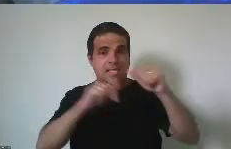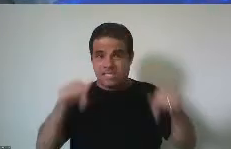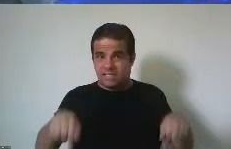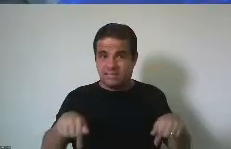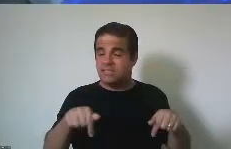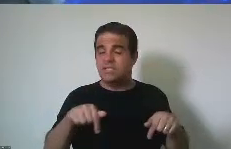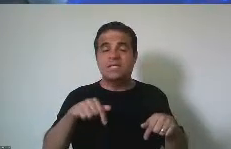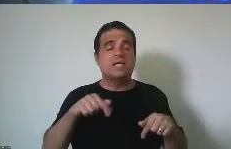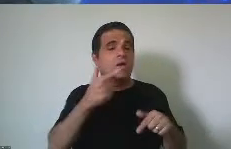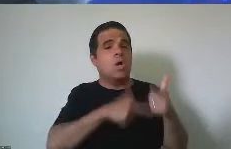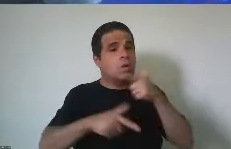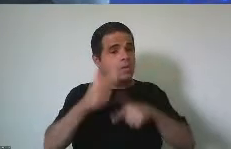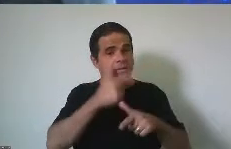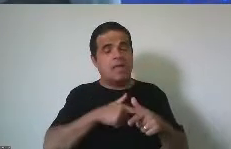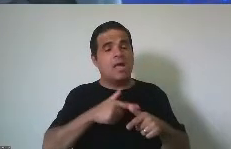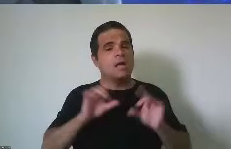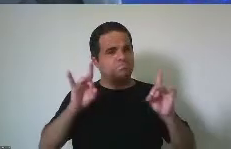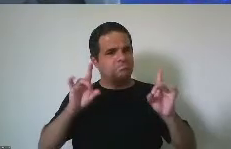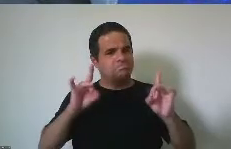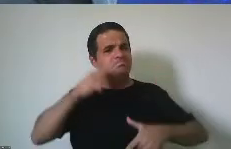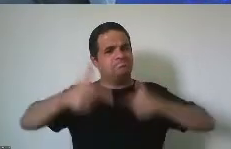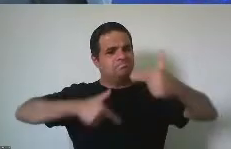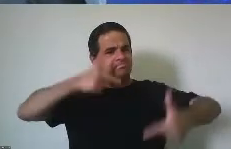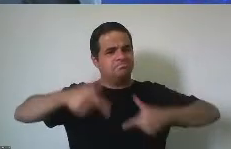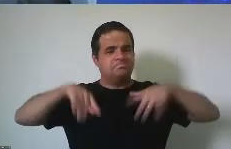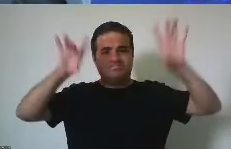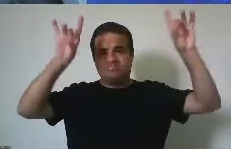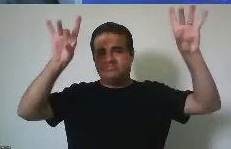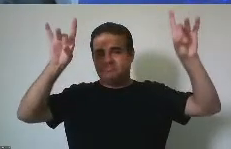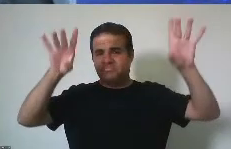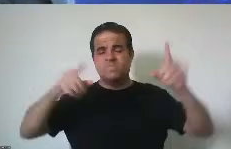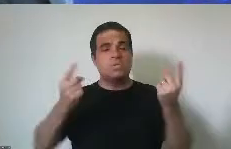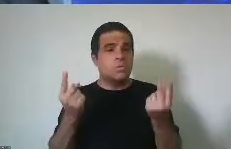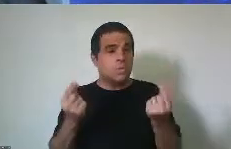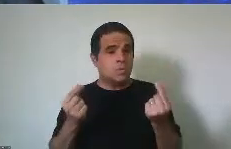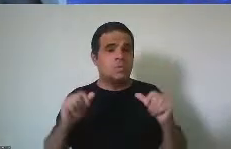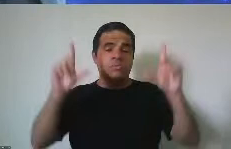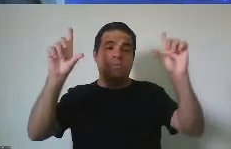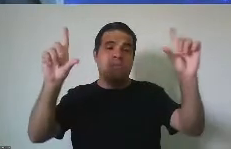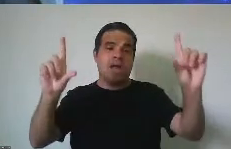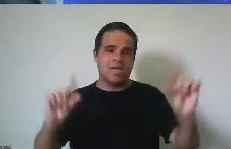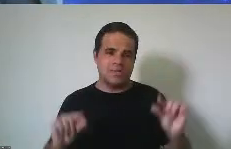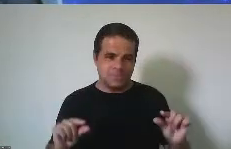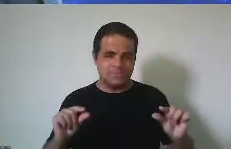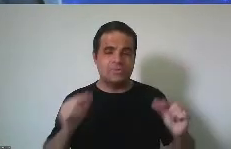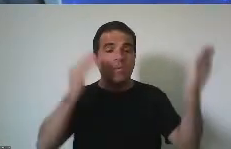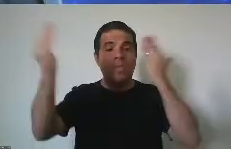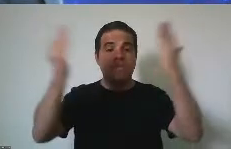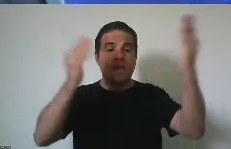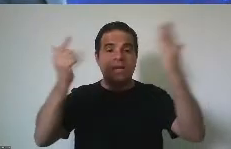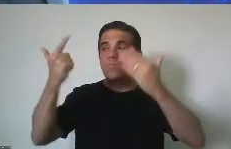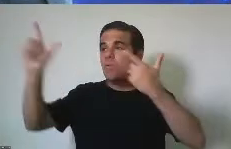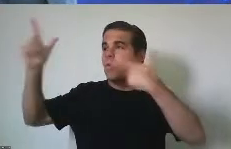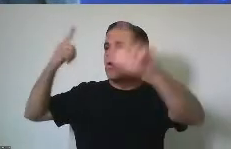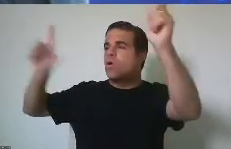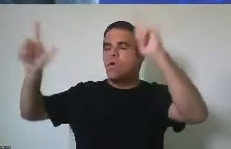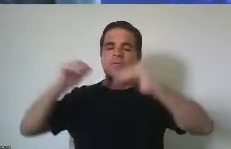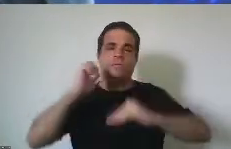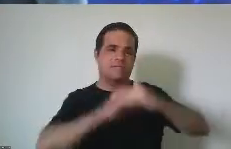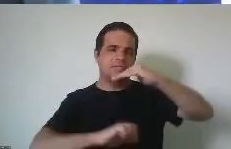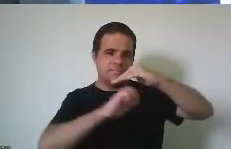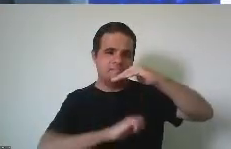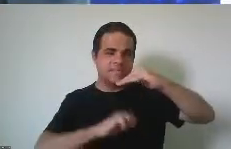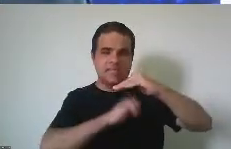seu capricórdia excelência e não custou bastante inferior a o reconhecido no processo tarifário